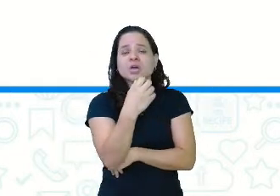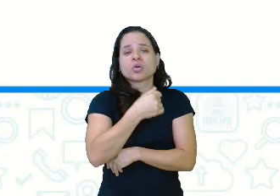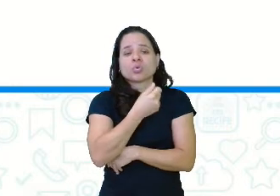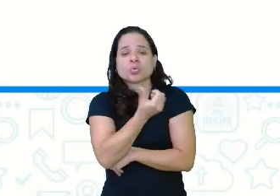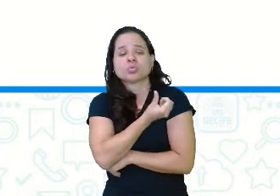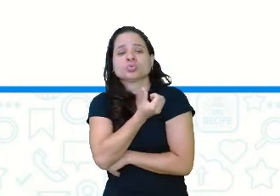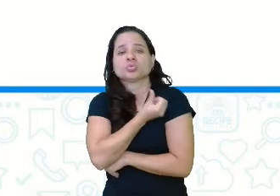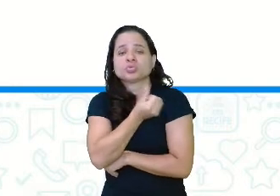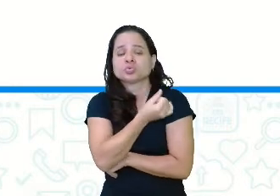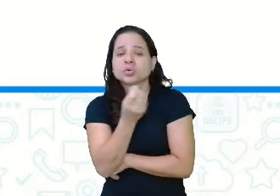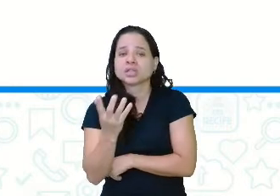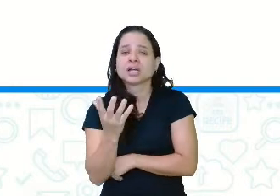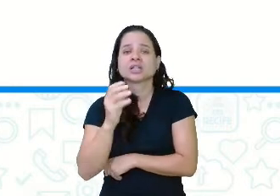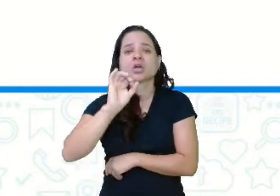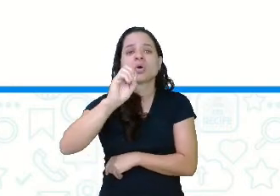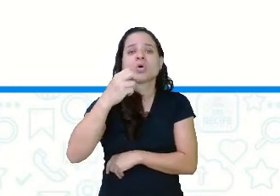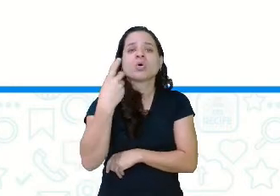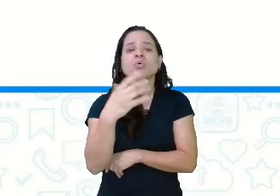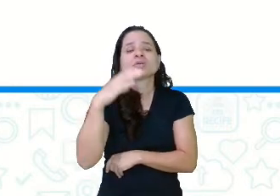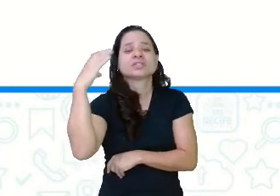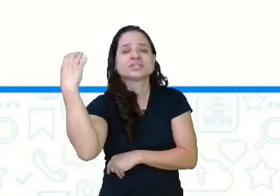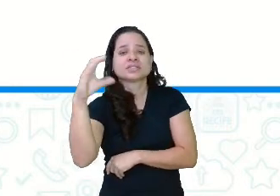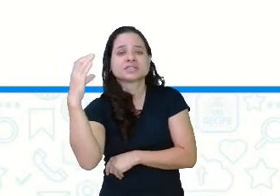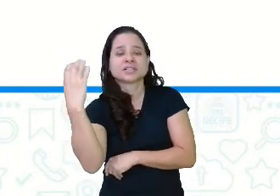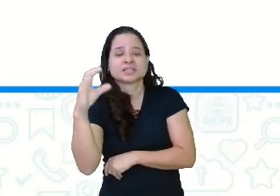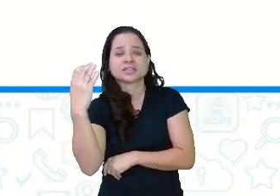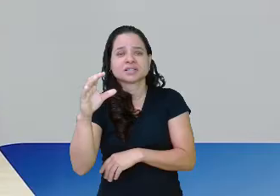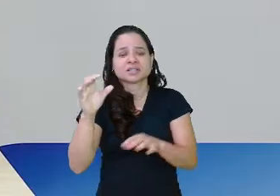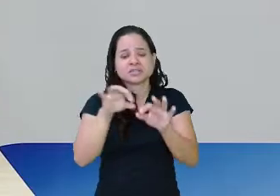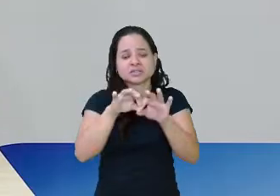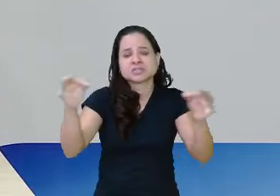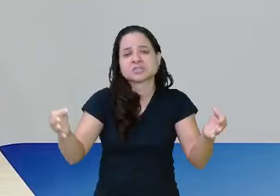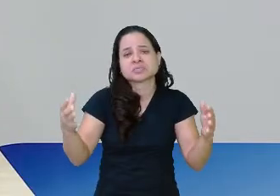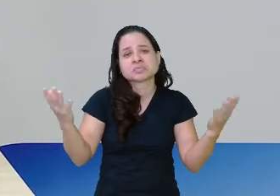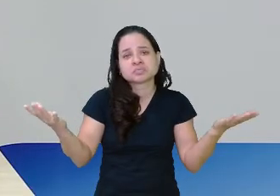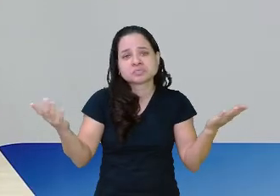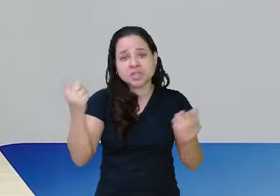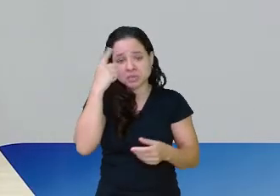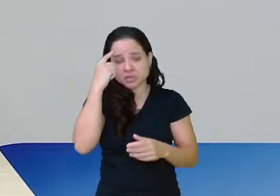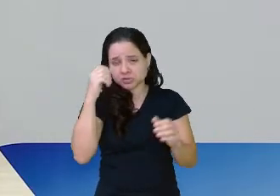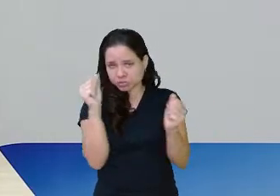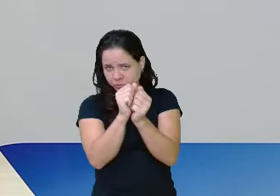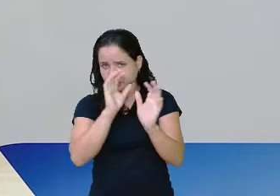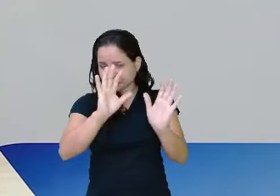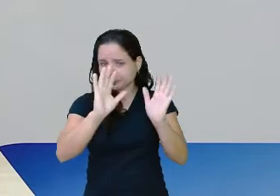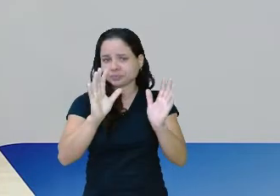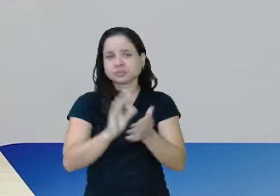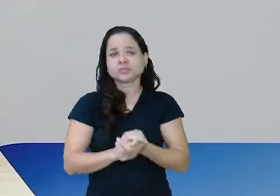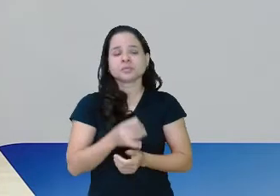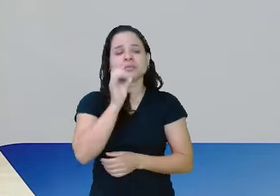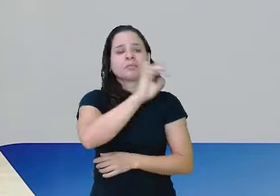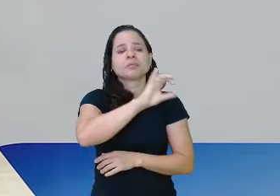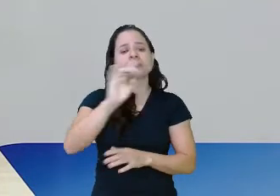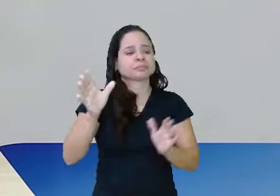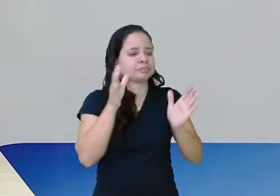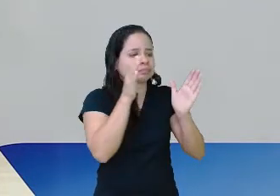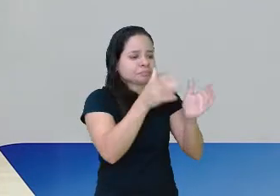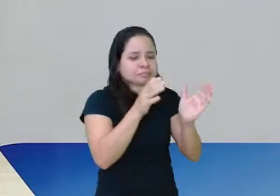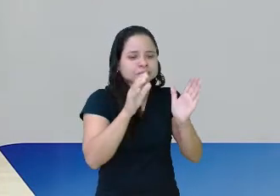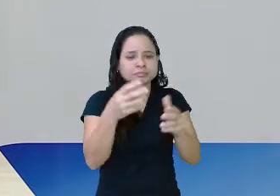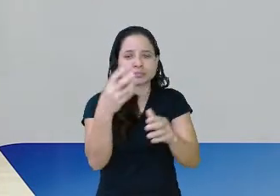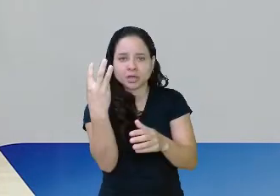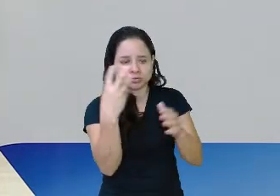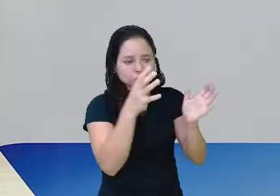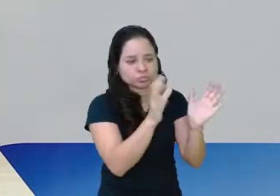de milhar ou centenas simples. Pensa comigo, a cada 3 ordens eu mudo